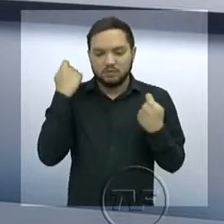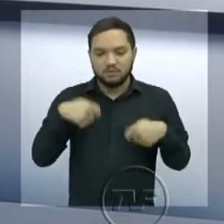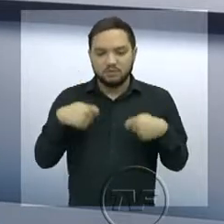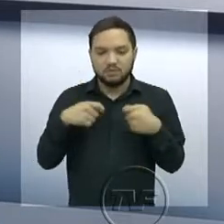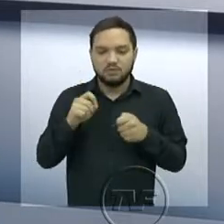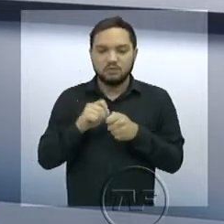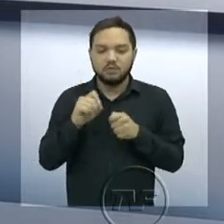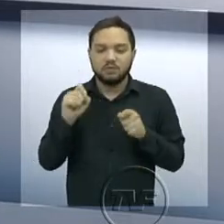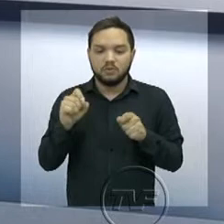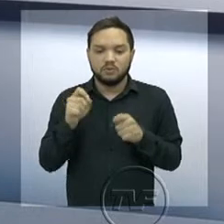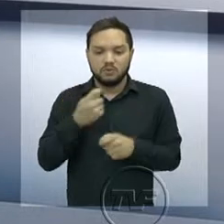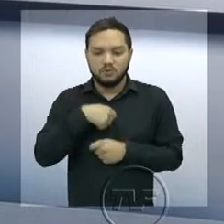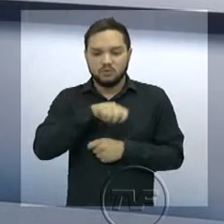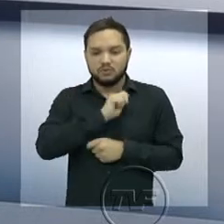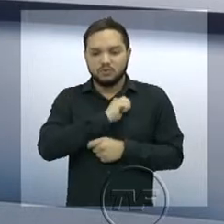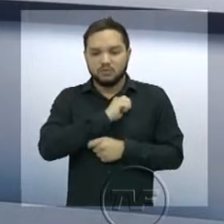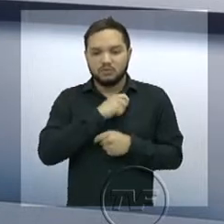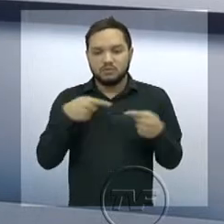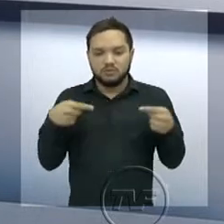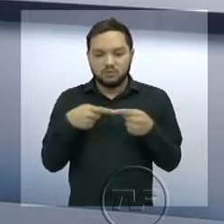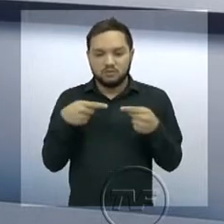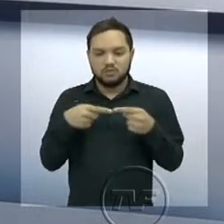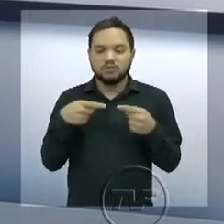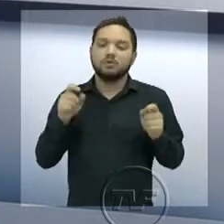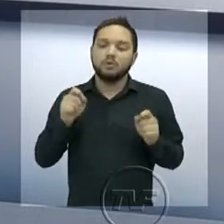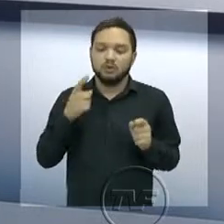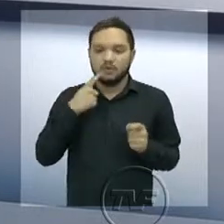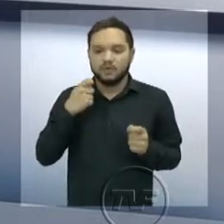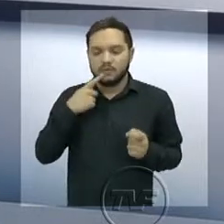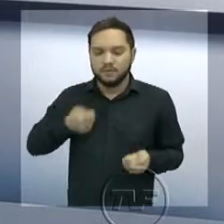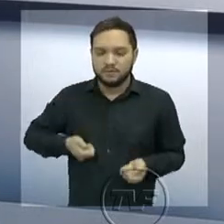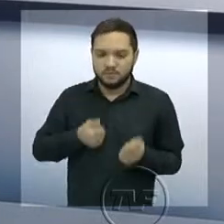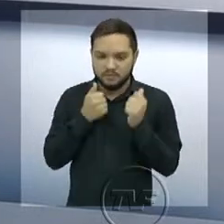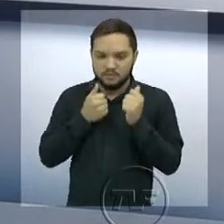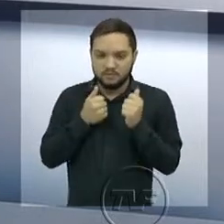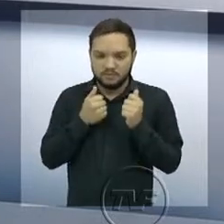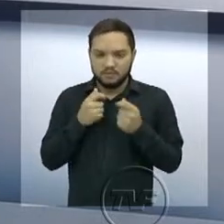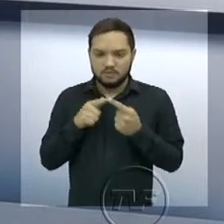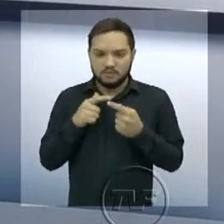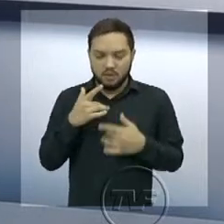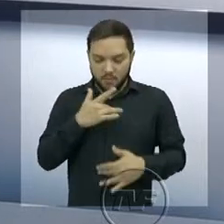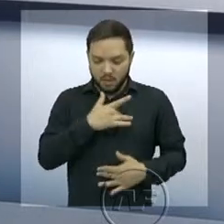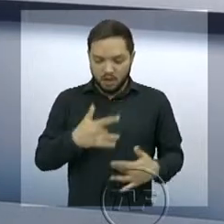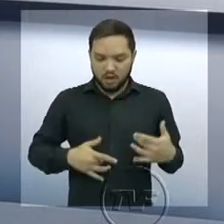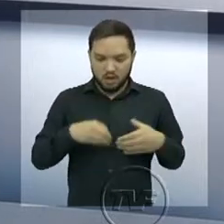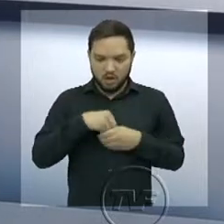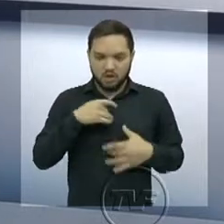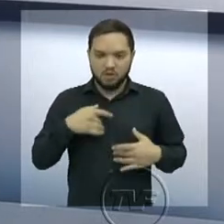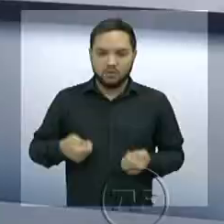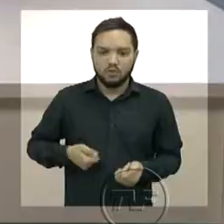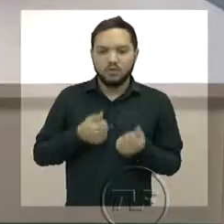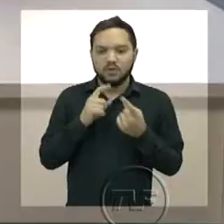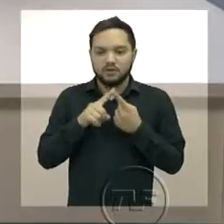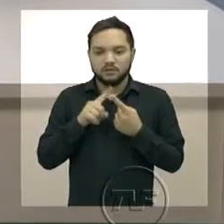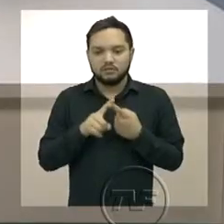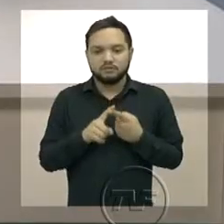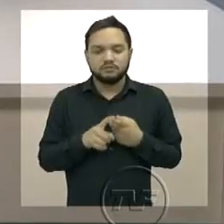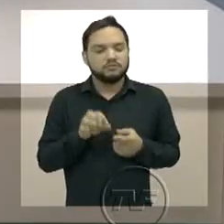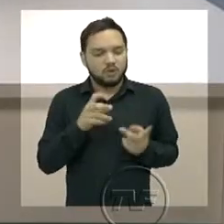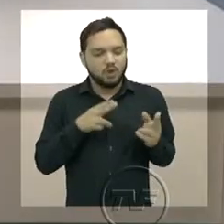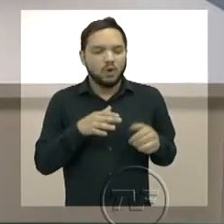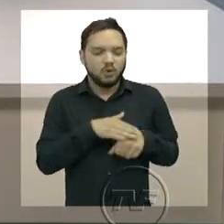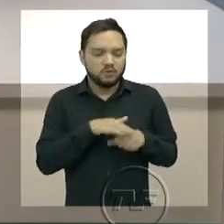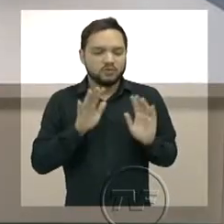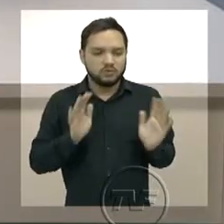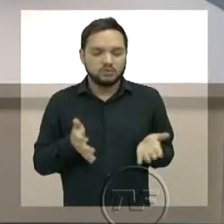uma atitude correspondente, não é isso? De doar sangue e de doar órgãos também. Né? É aquilo que nós conversamos. E é interessante, Paulo, eu estava